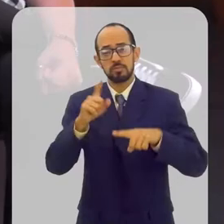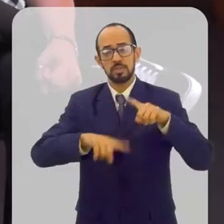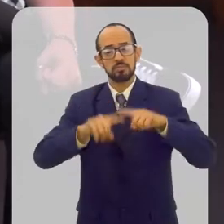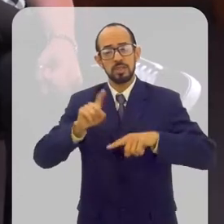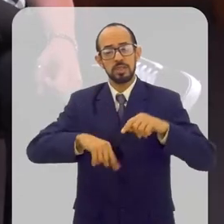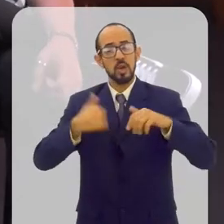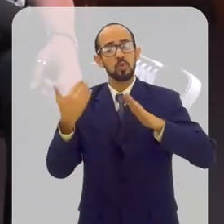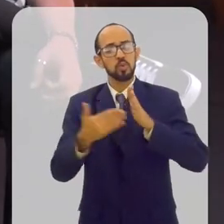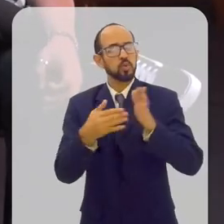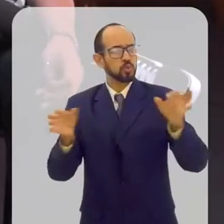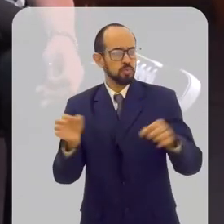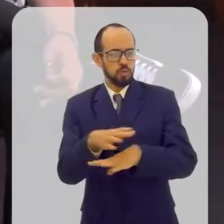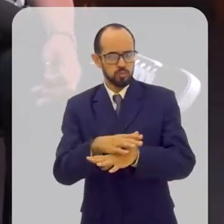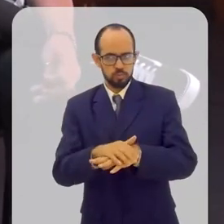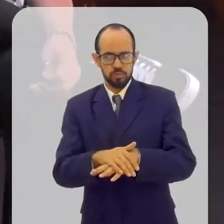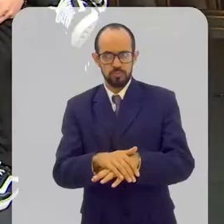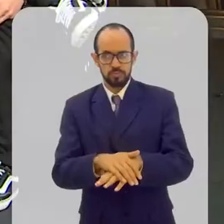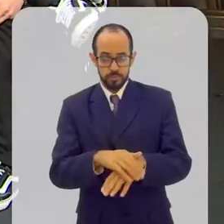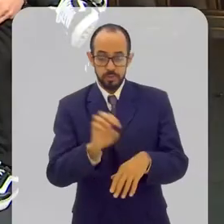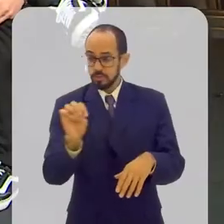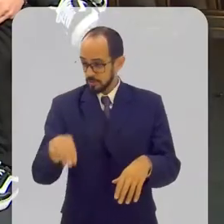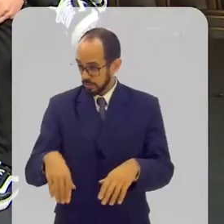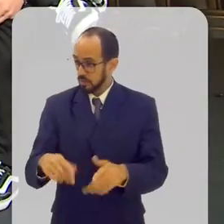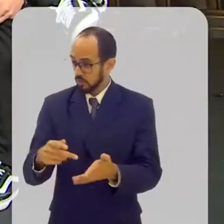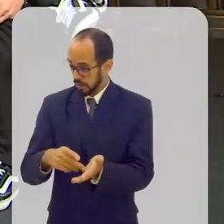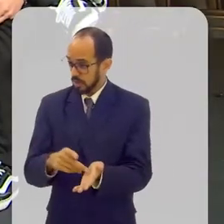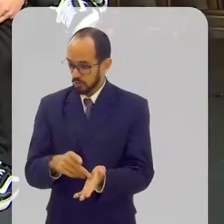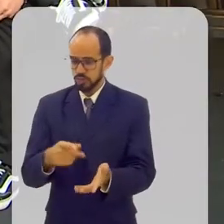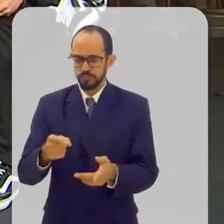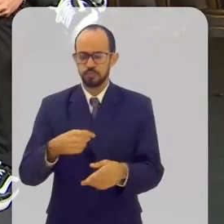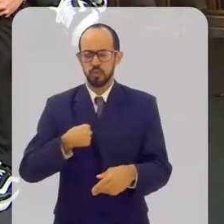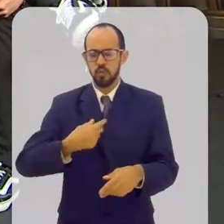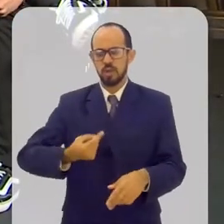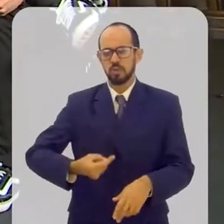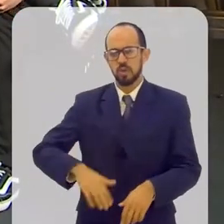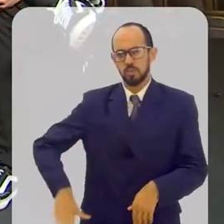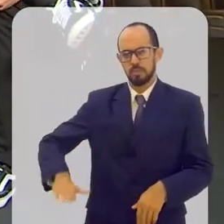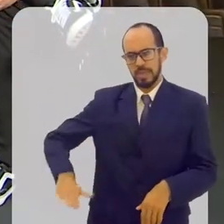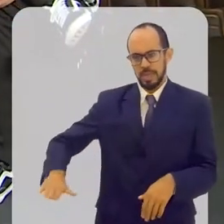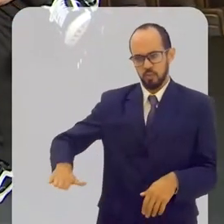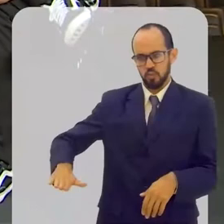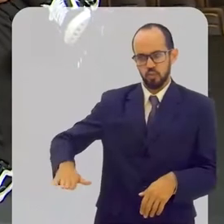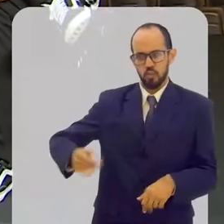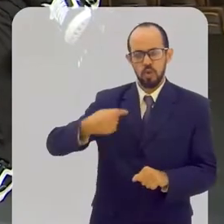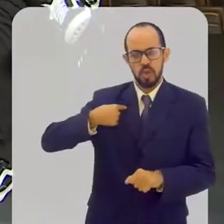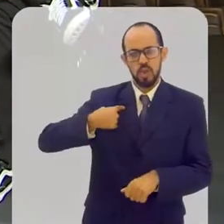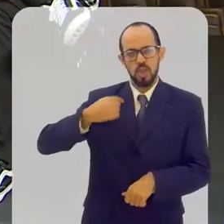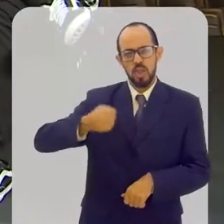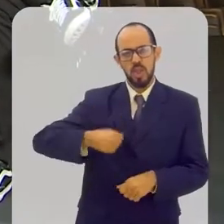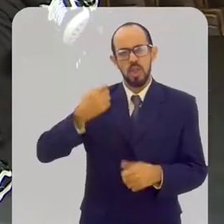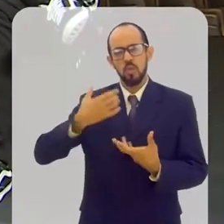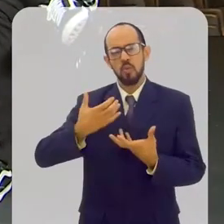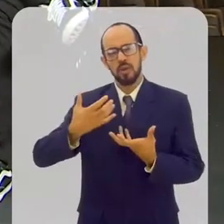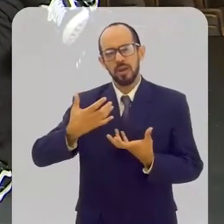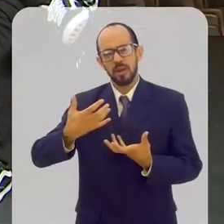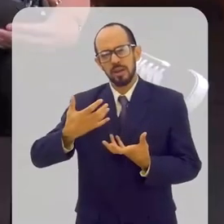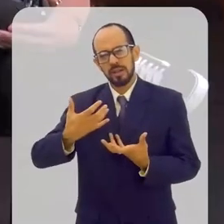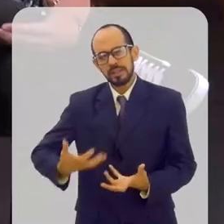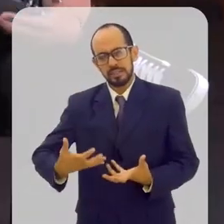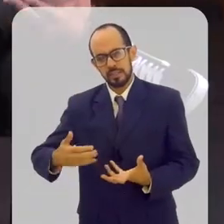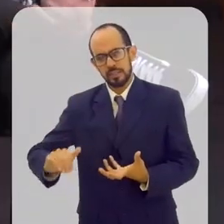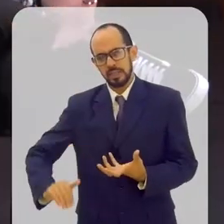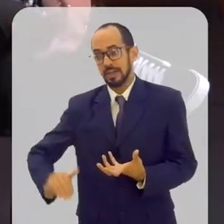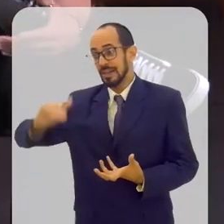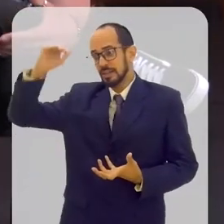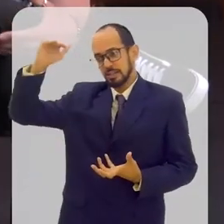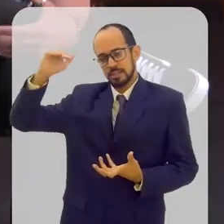Total. Todo. Eu acho que, pelo menos quando eu era pequeno, eu ouvia muito falar sobre um formador de opinião. Eu cresci querendo ser um formador de opinião,